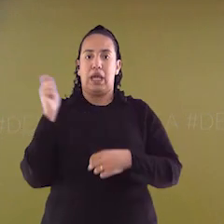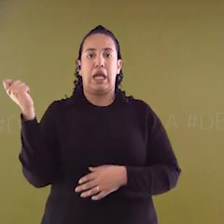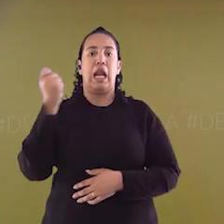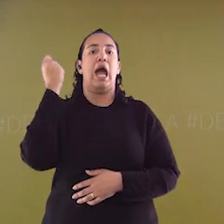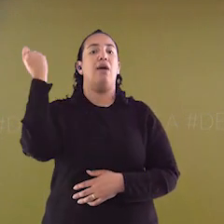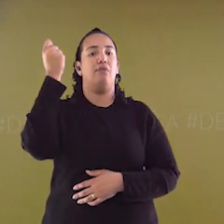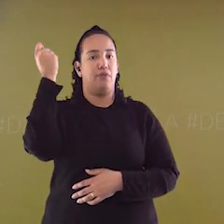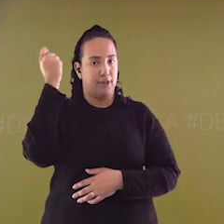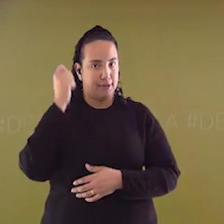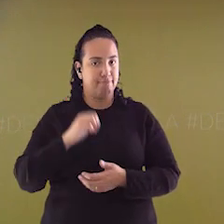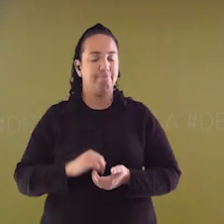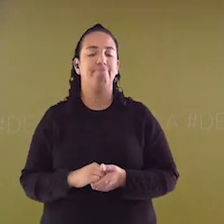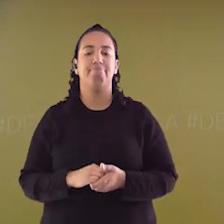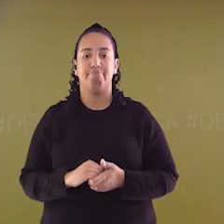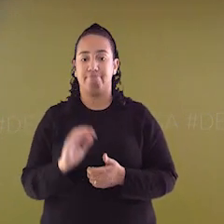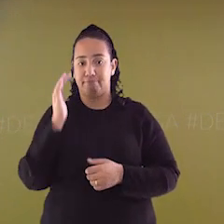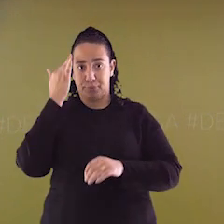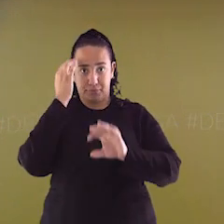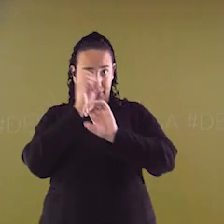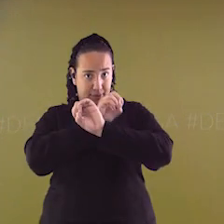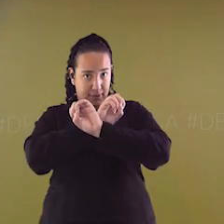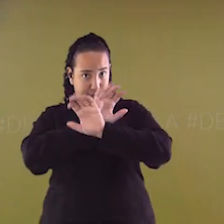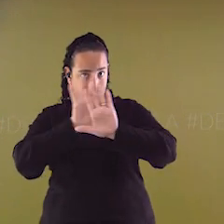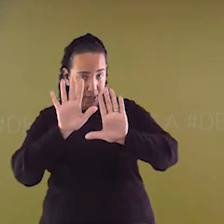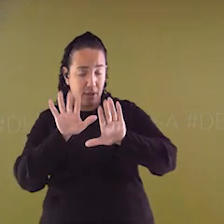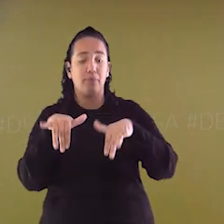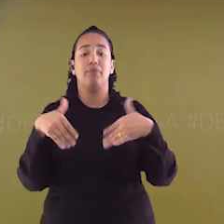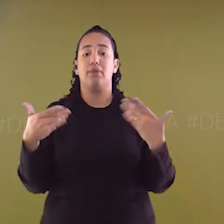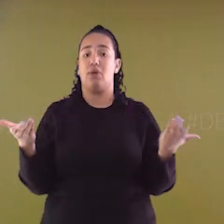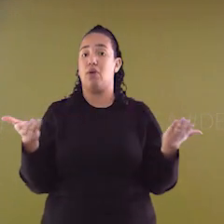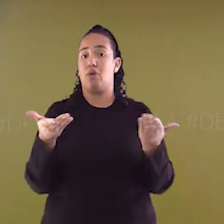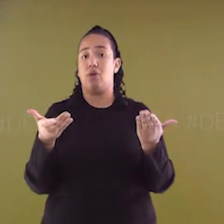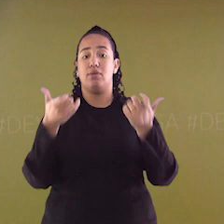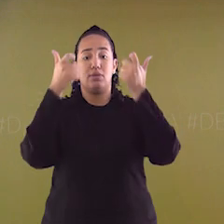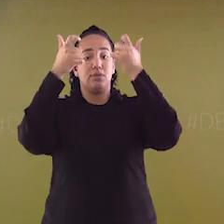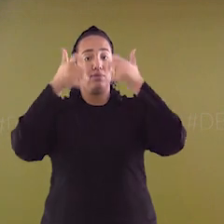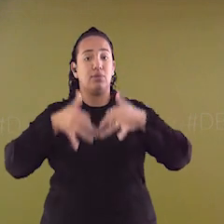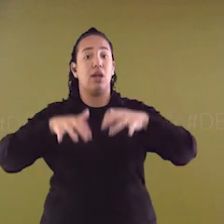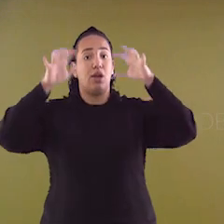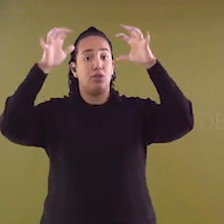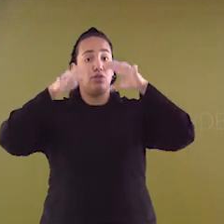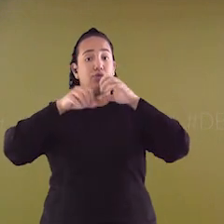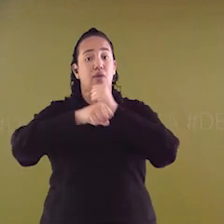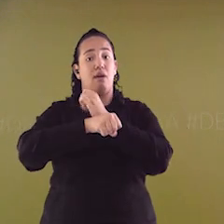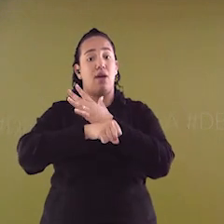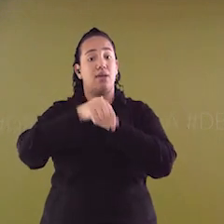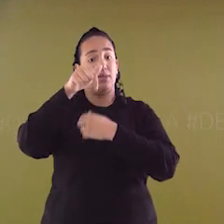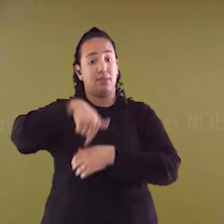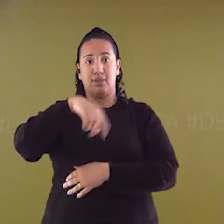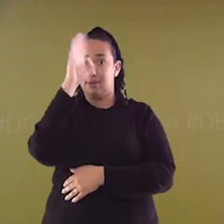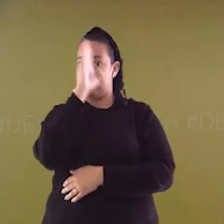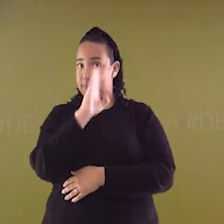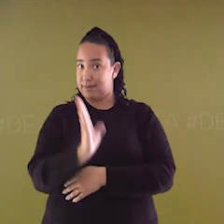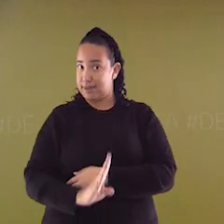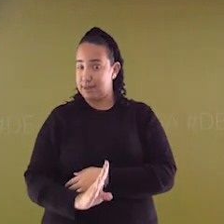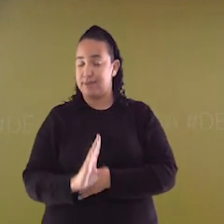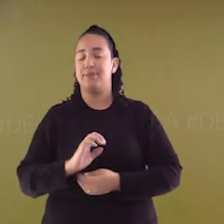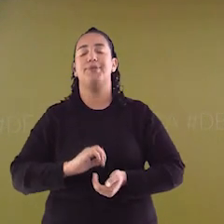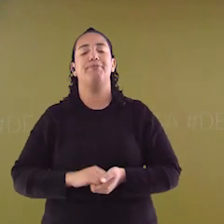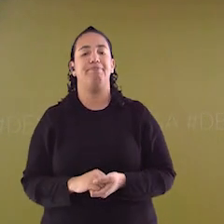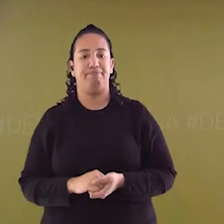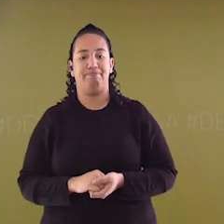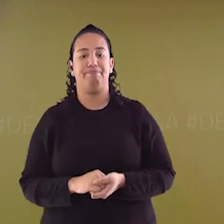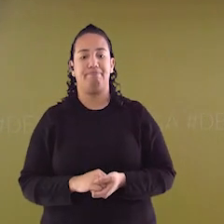respiratórias graves. Ok, entendido isso, agora vamos falar da chuva ácida no Brasil. Então vem